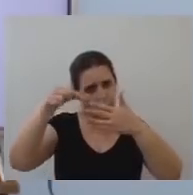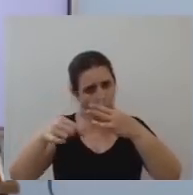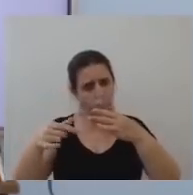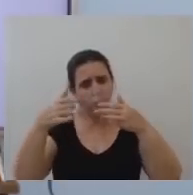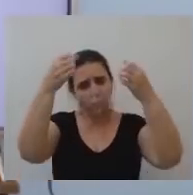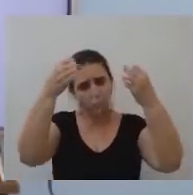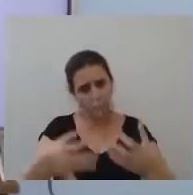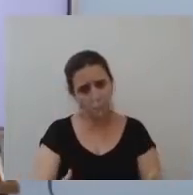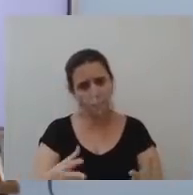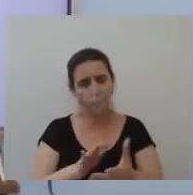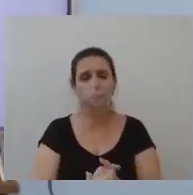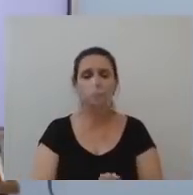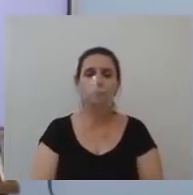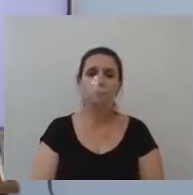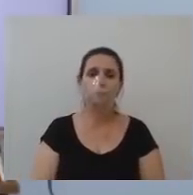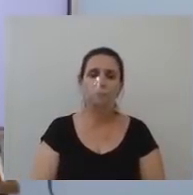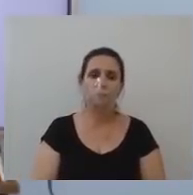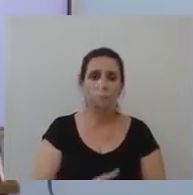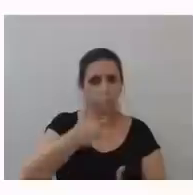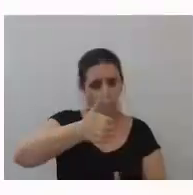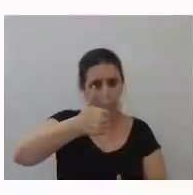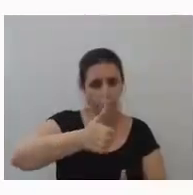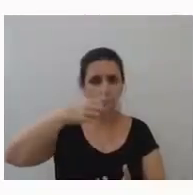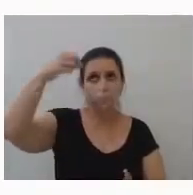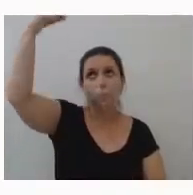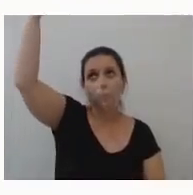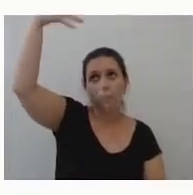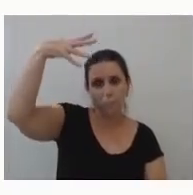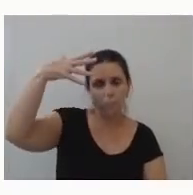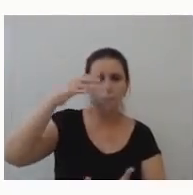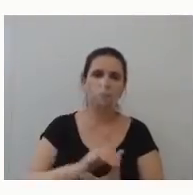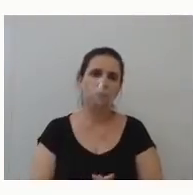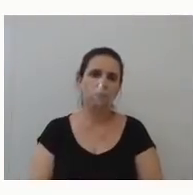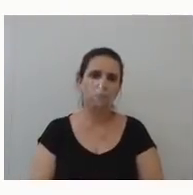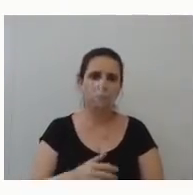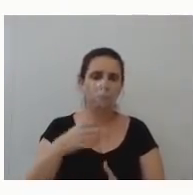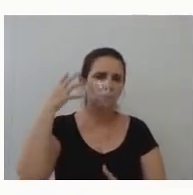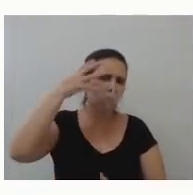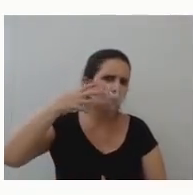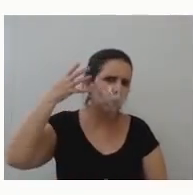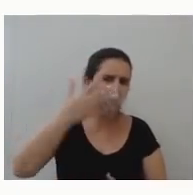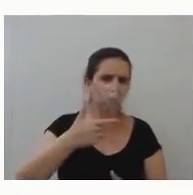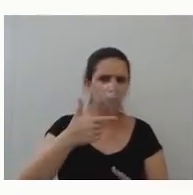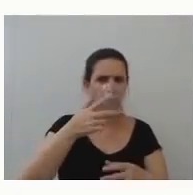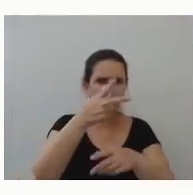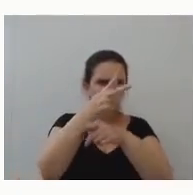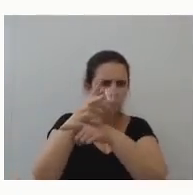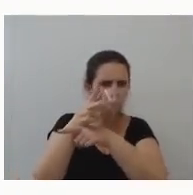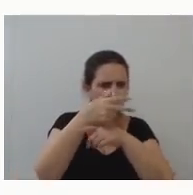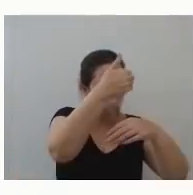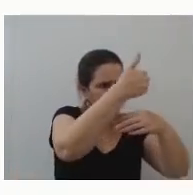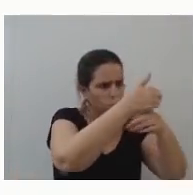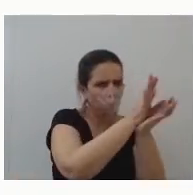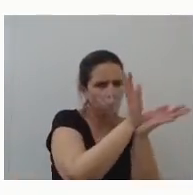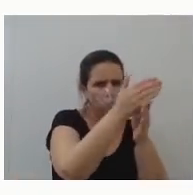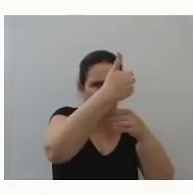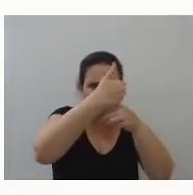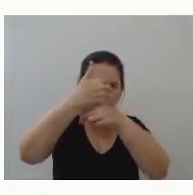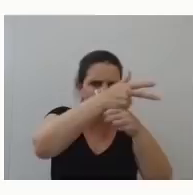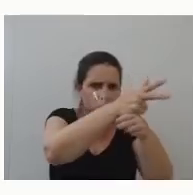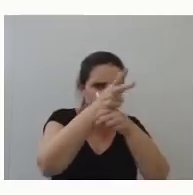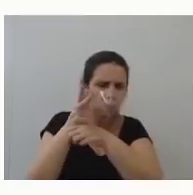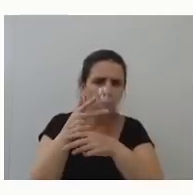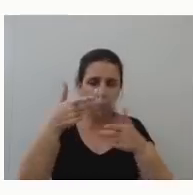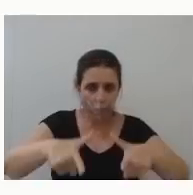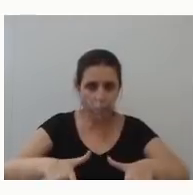como vocês estão vendo aqui, certo? A primeira delas é a iluminação, som, posicionamento de seu celular e a